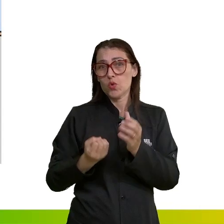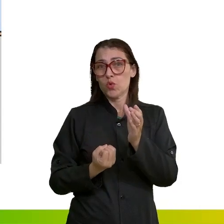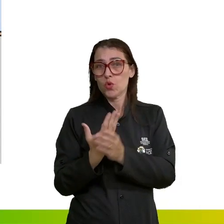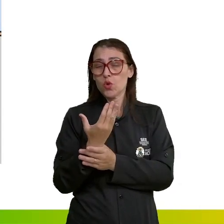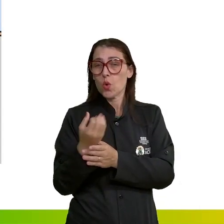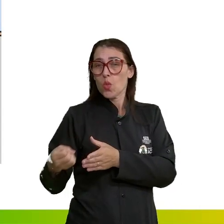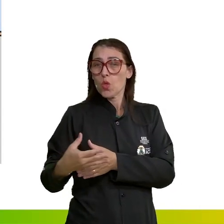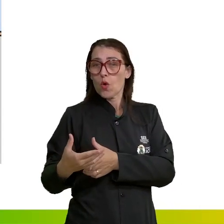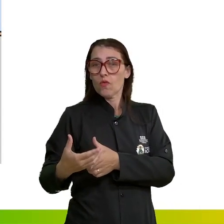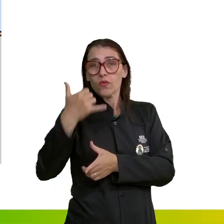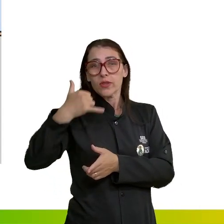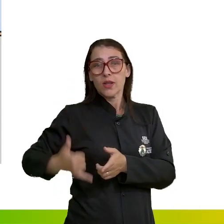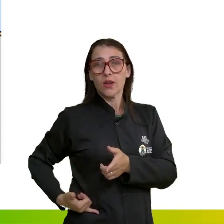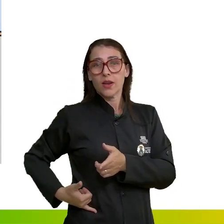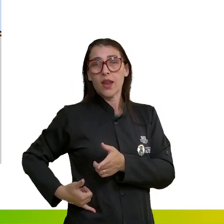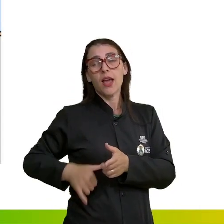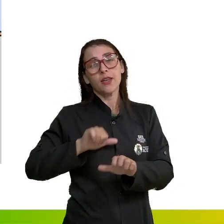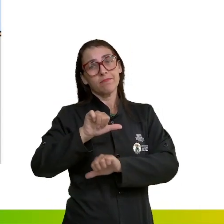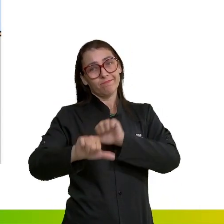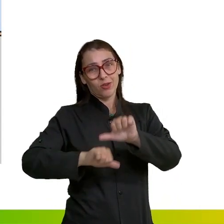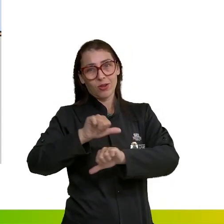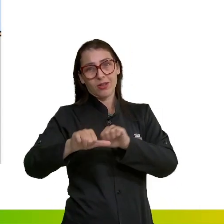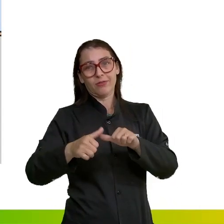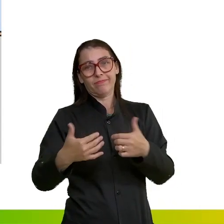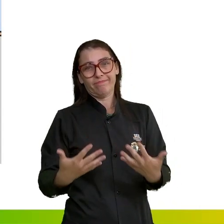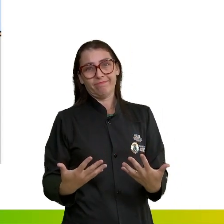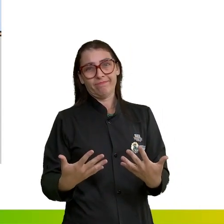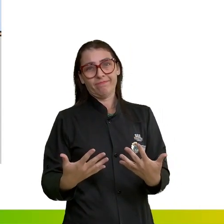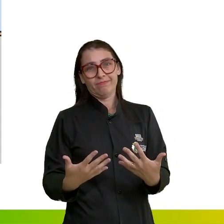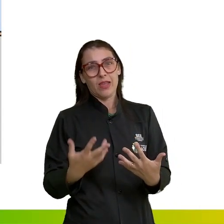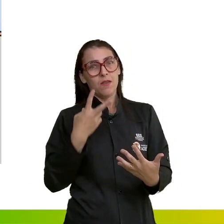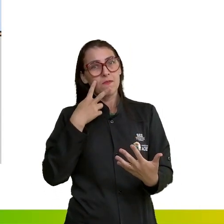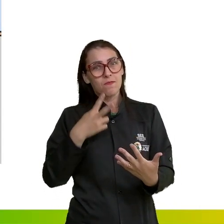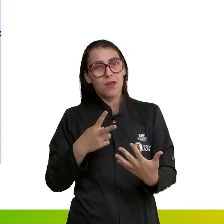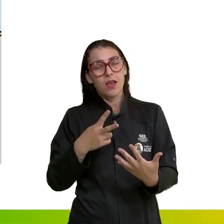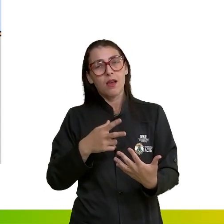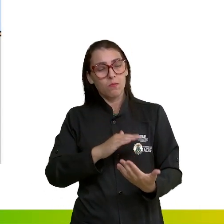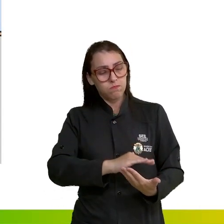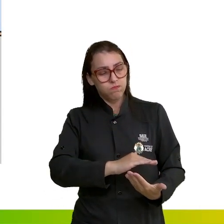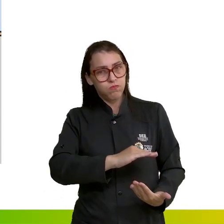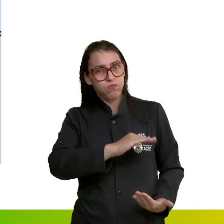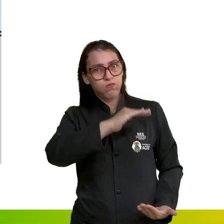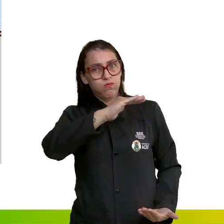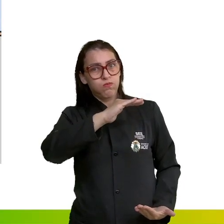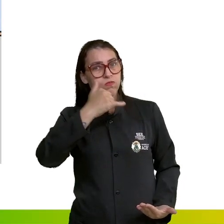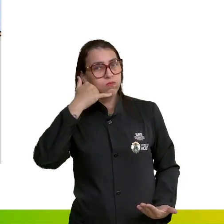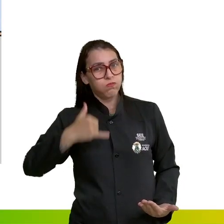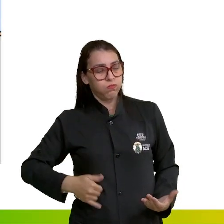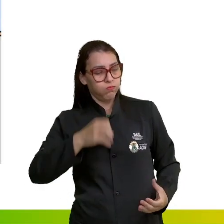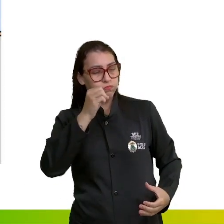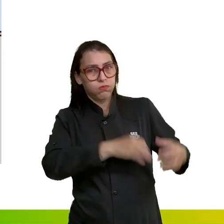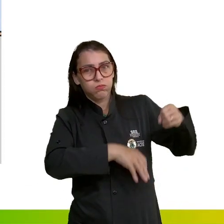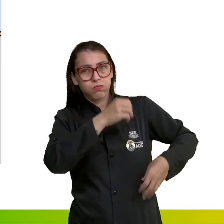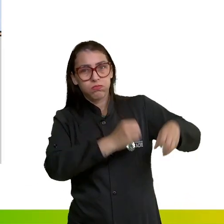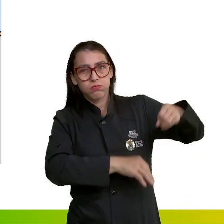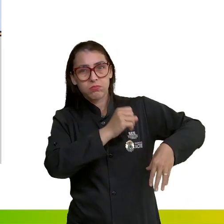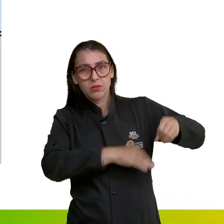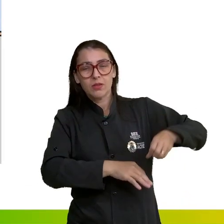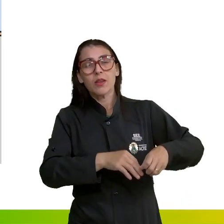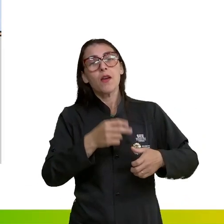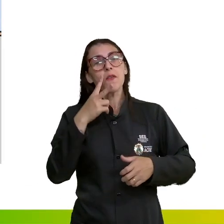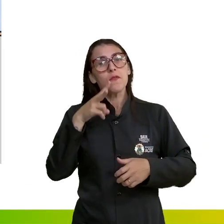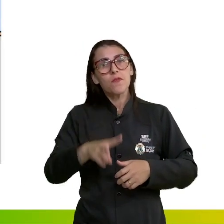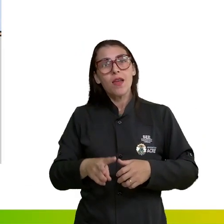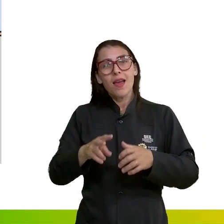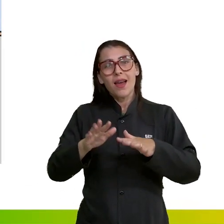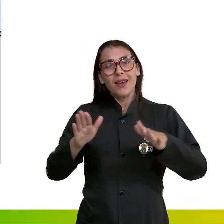novo celular que somos descartados. Aqui a gente vê a lixeira com vários celulares descartados e a gente vê